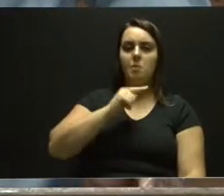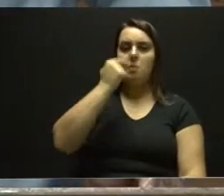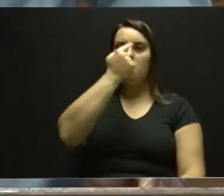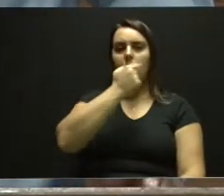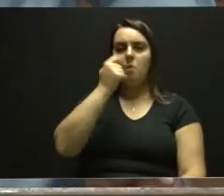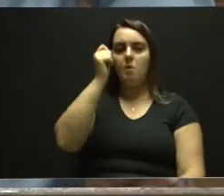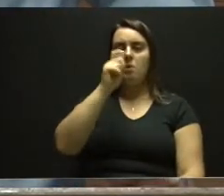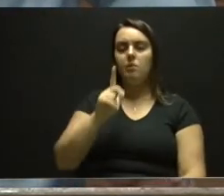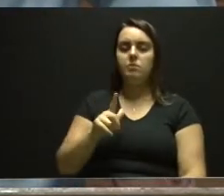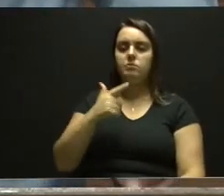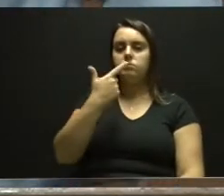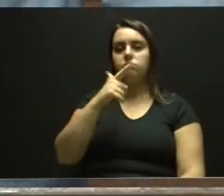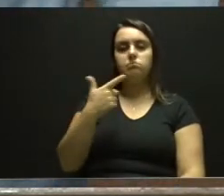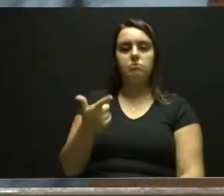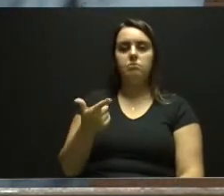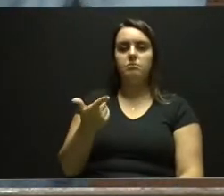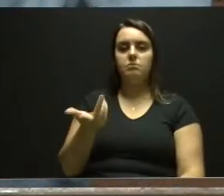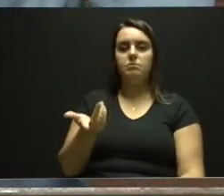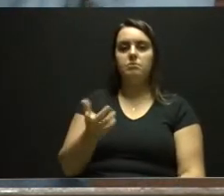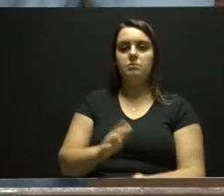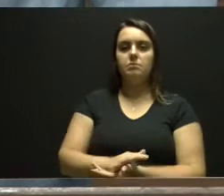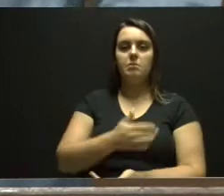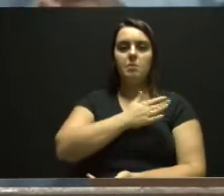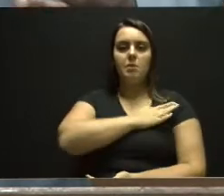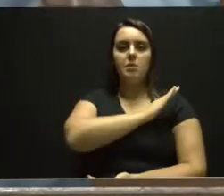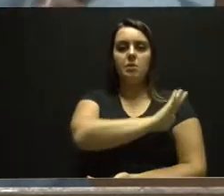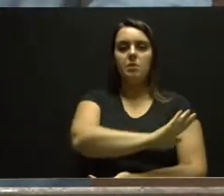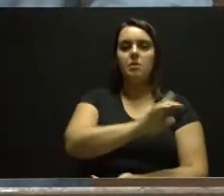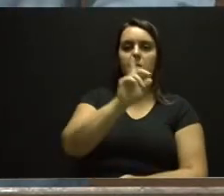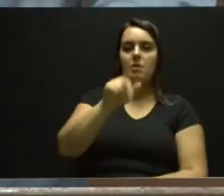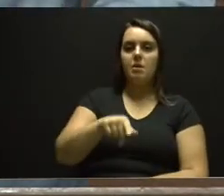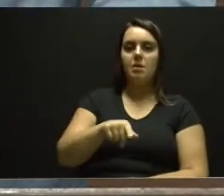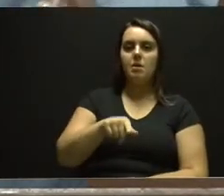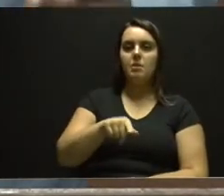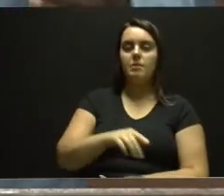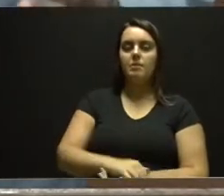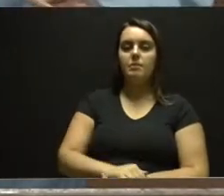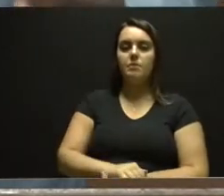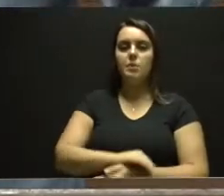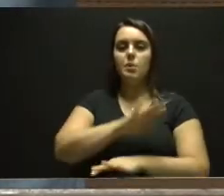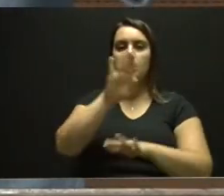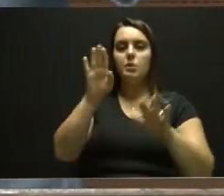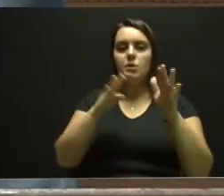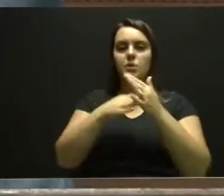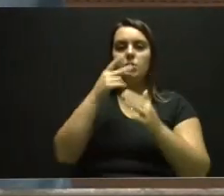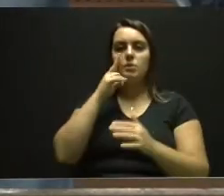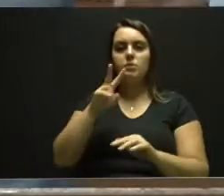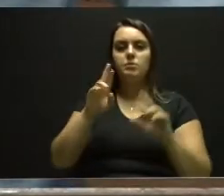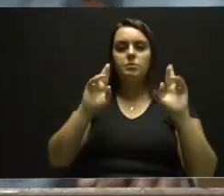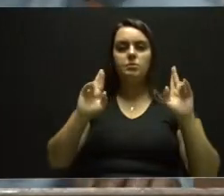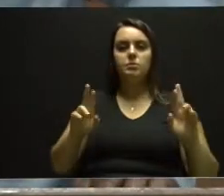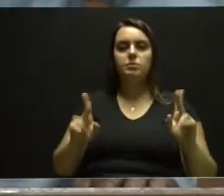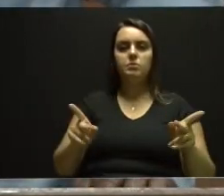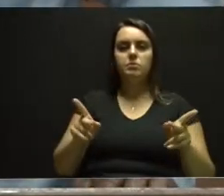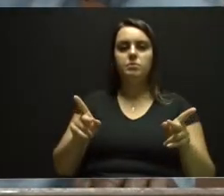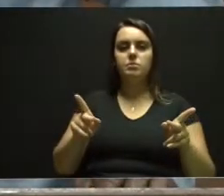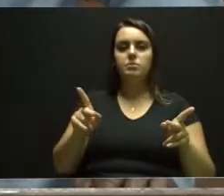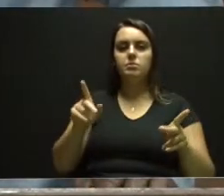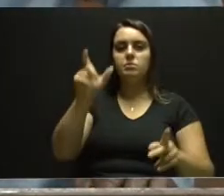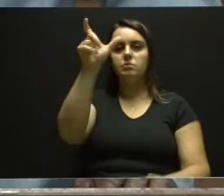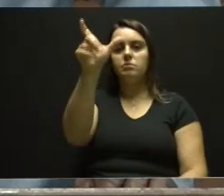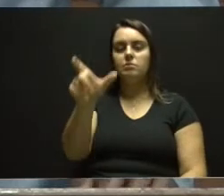o preconceito na minha visão é tudo aquilo a gente vê de diferente dos outros